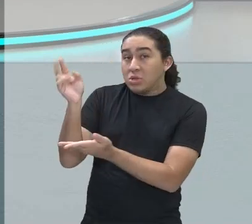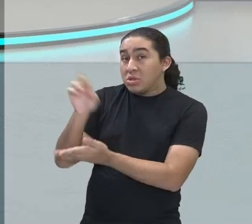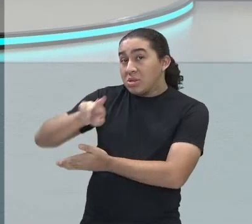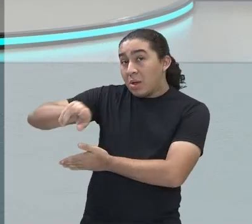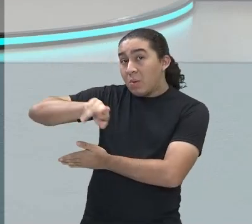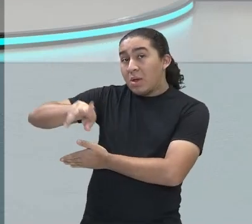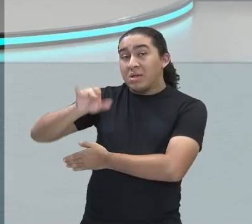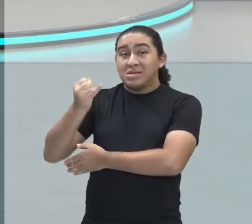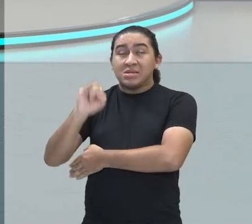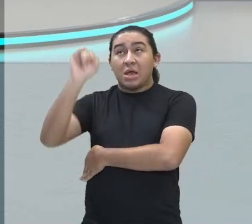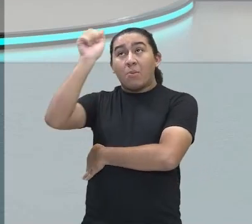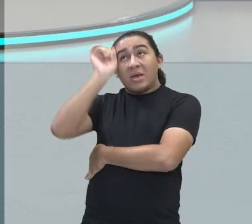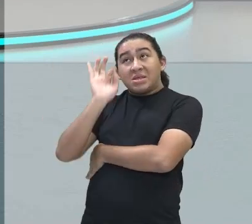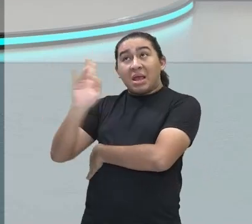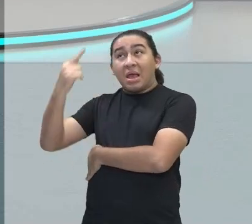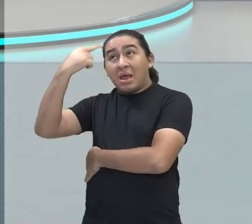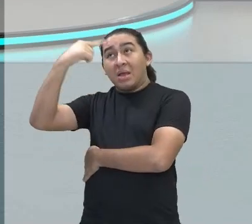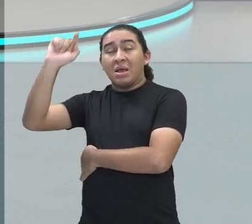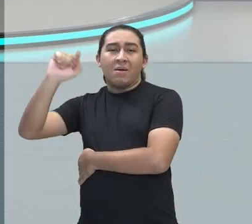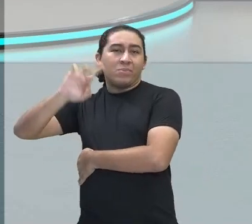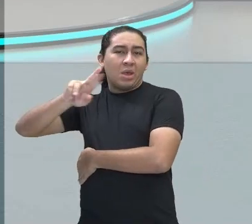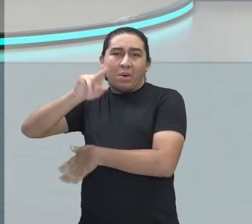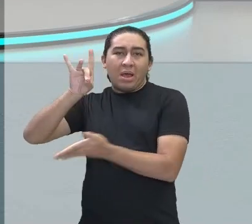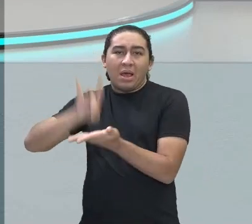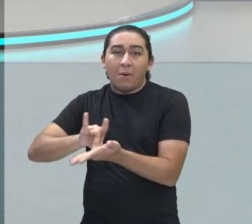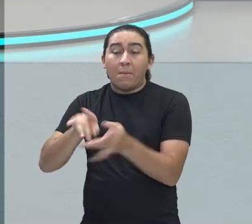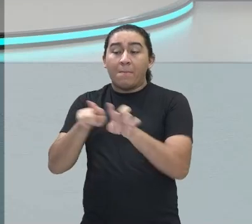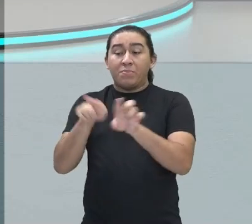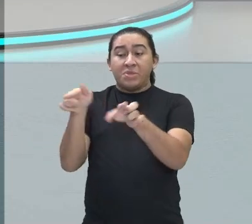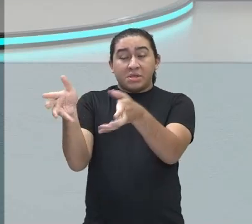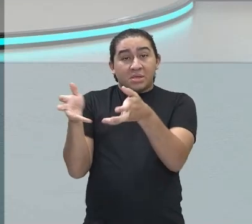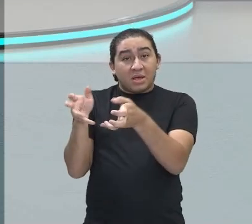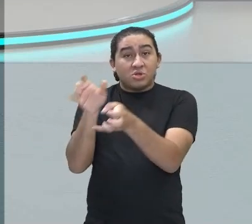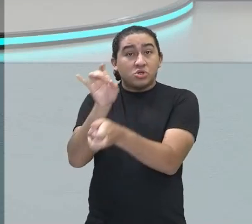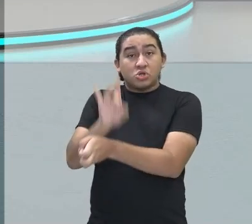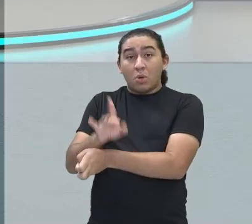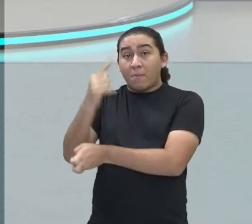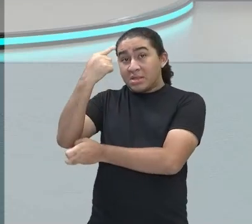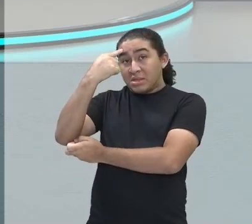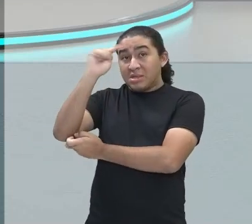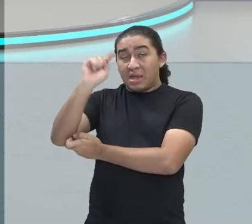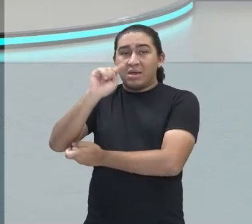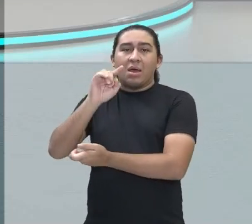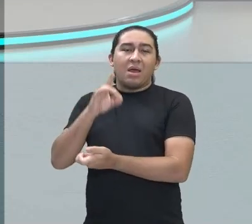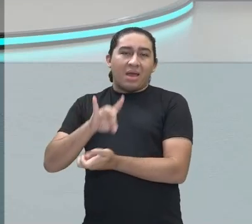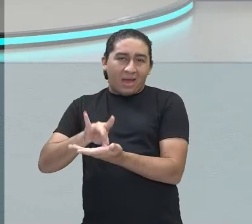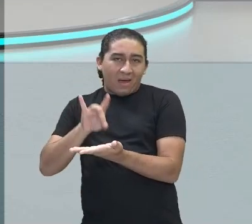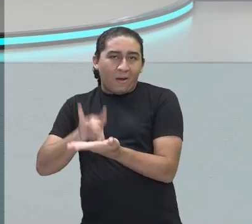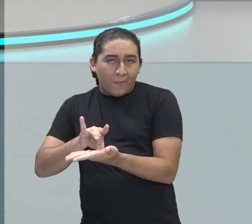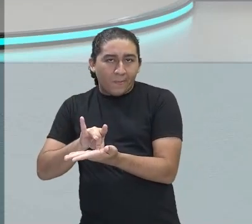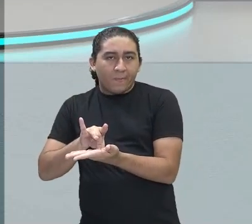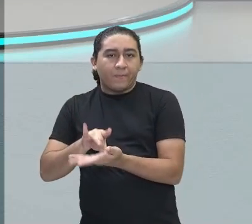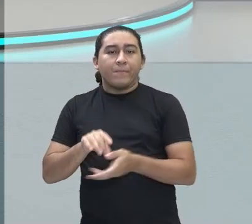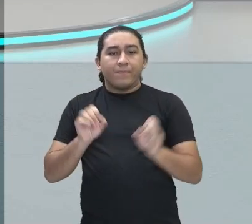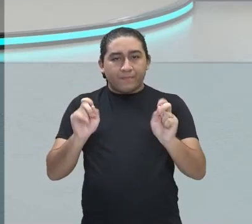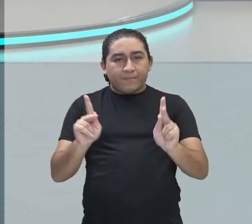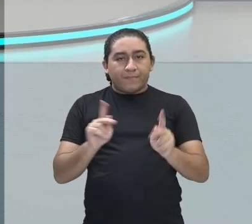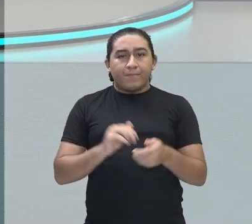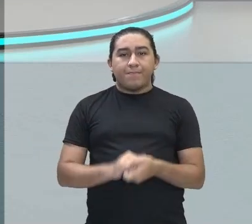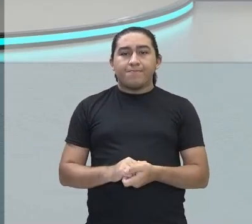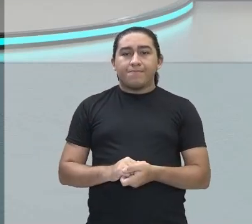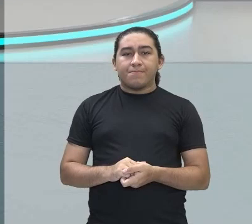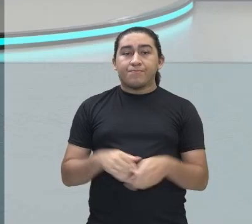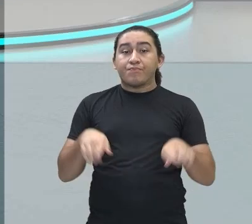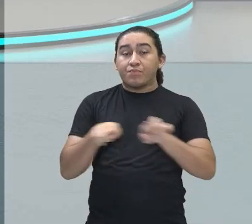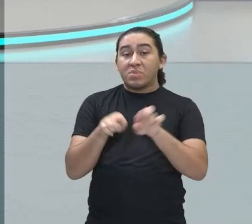idealizado, não é real. Mas ele quer uma realidade idealizada. Então, ele vai em busca disso.